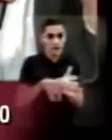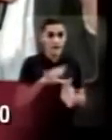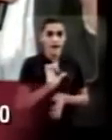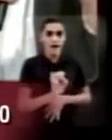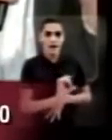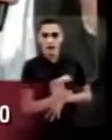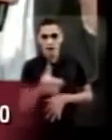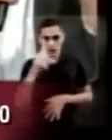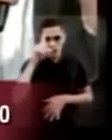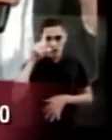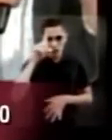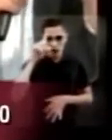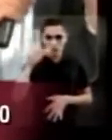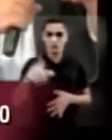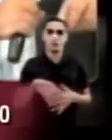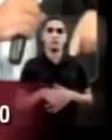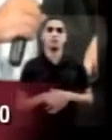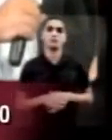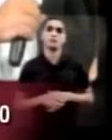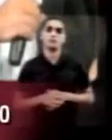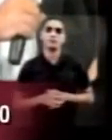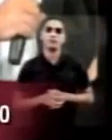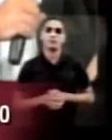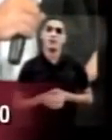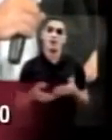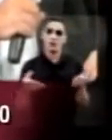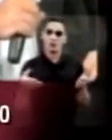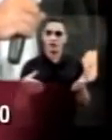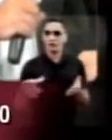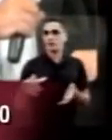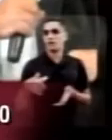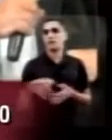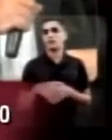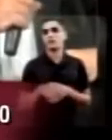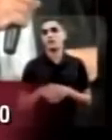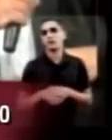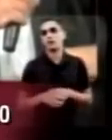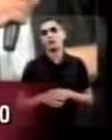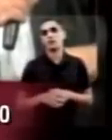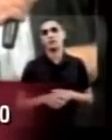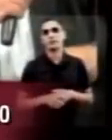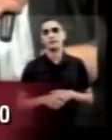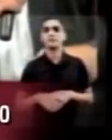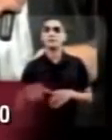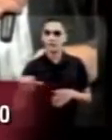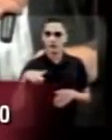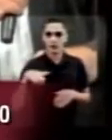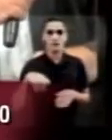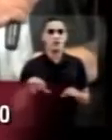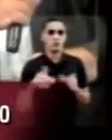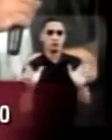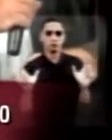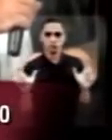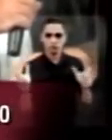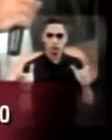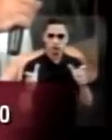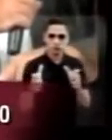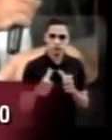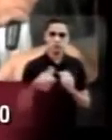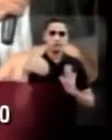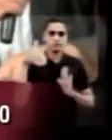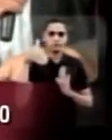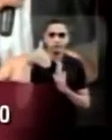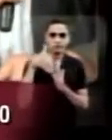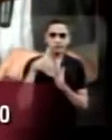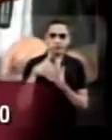dia. Por dia. Aí houve uma tendência de descendência